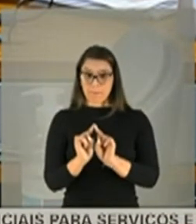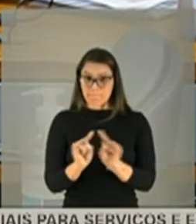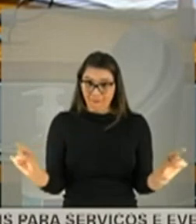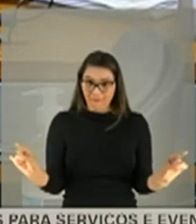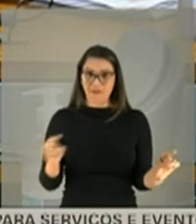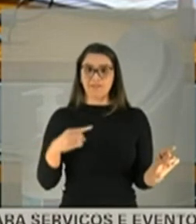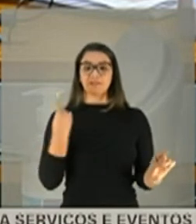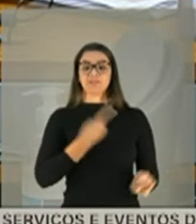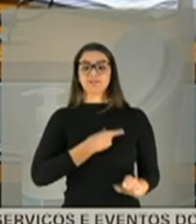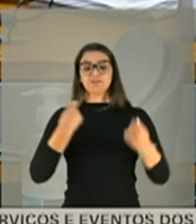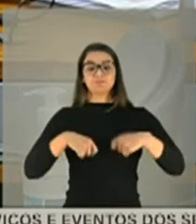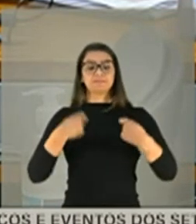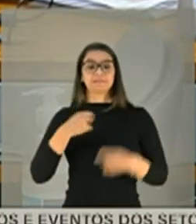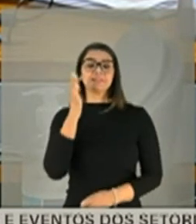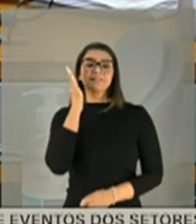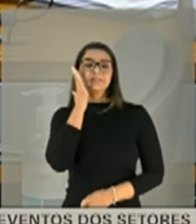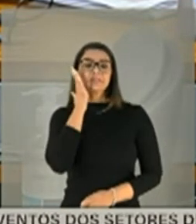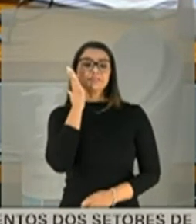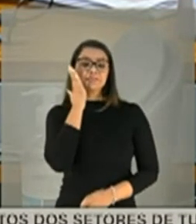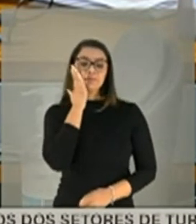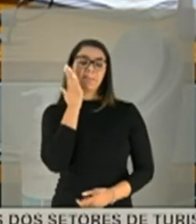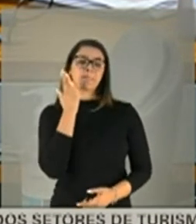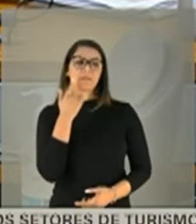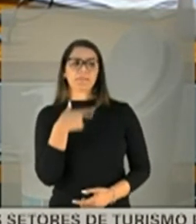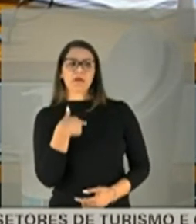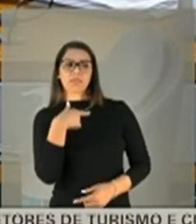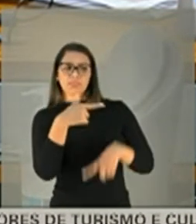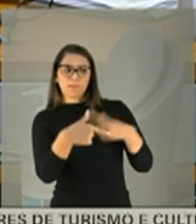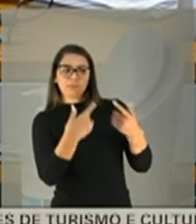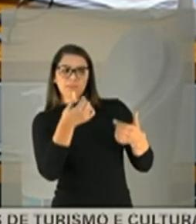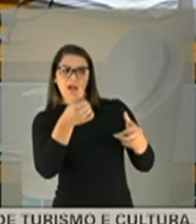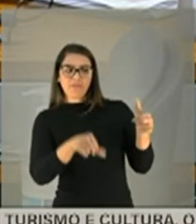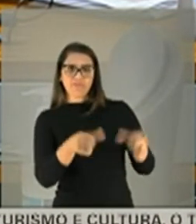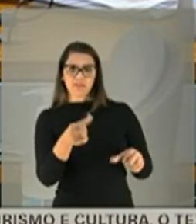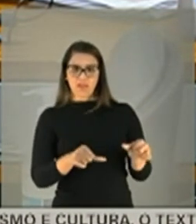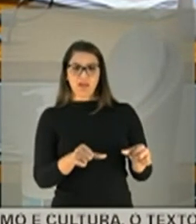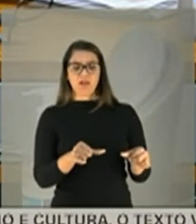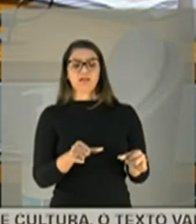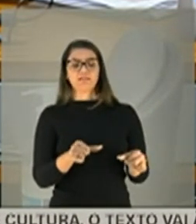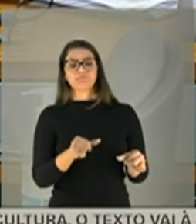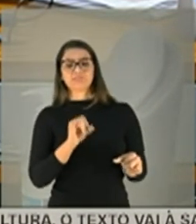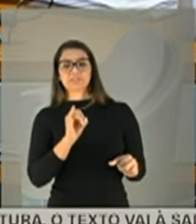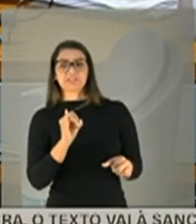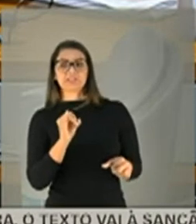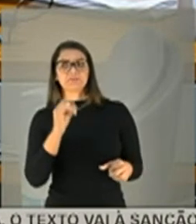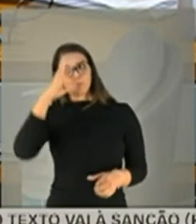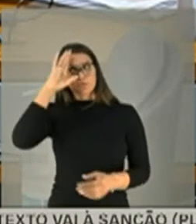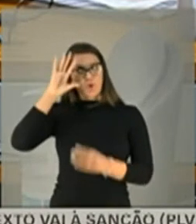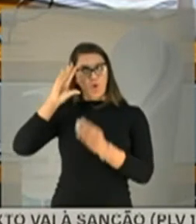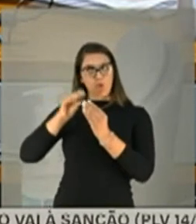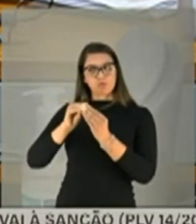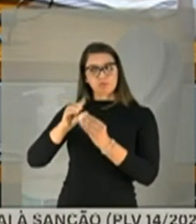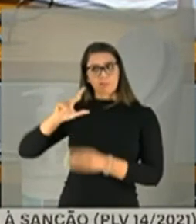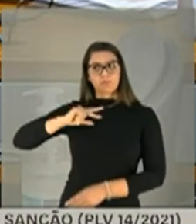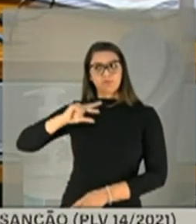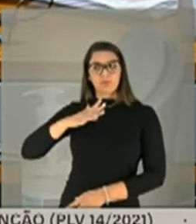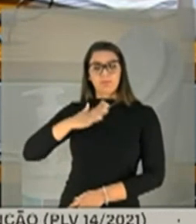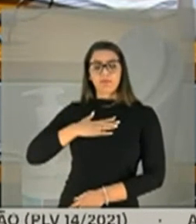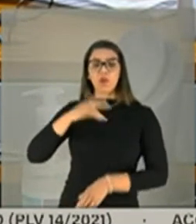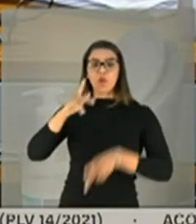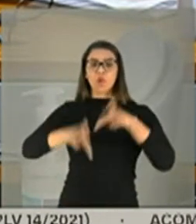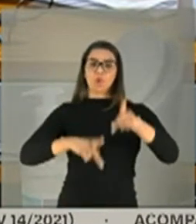precisa ouvir, até para fazer realmente um julgamento de valor, poder tirar suas próprias conclusões, e o povo brasileiro